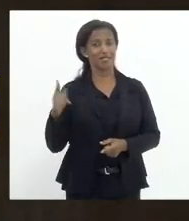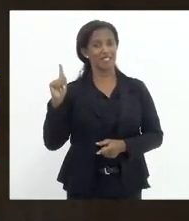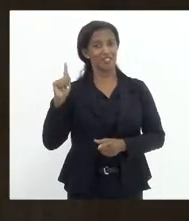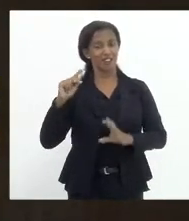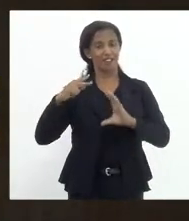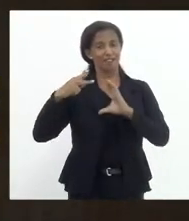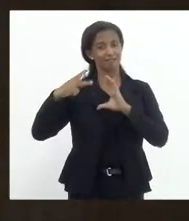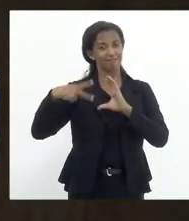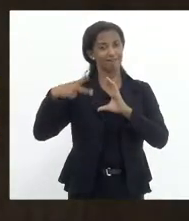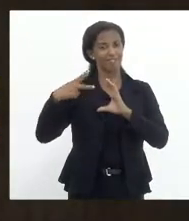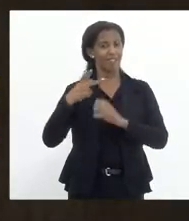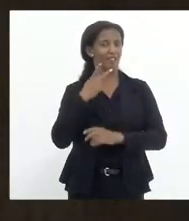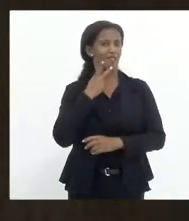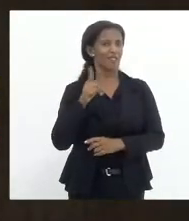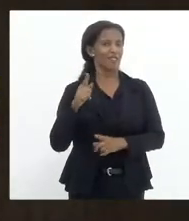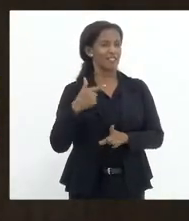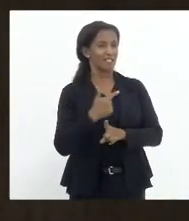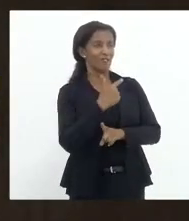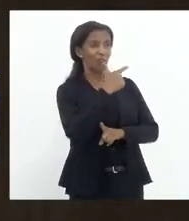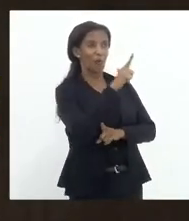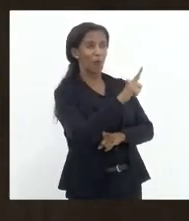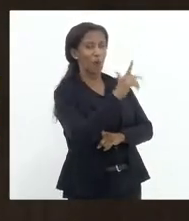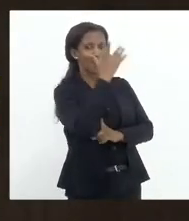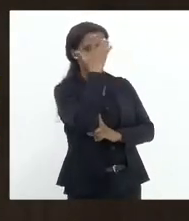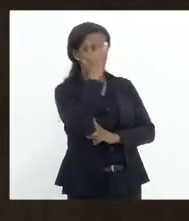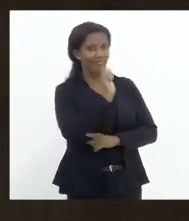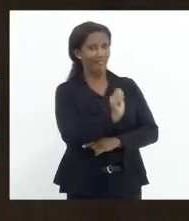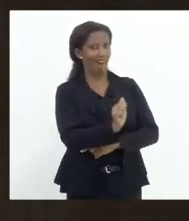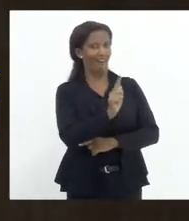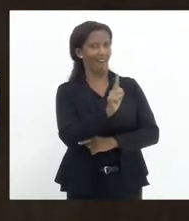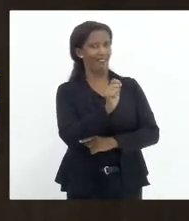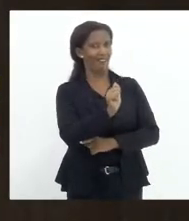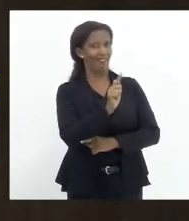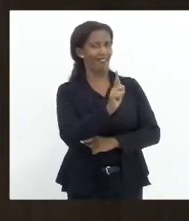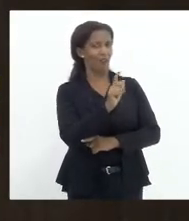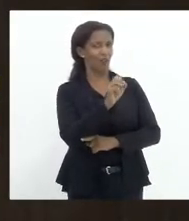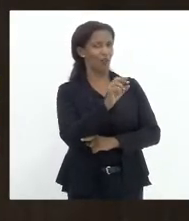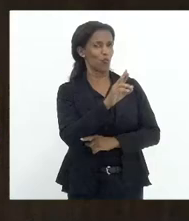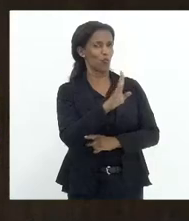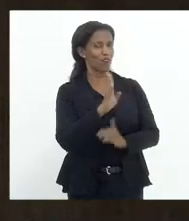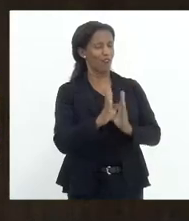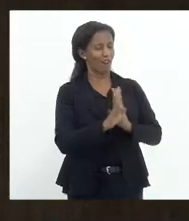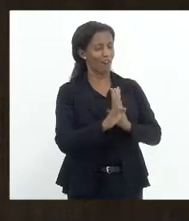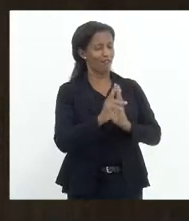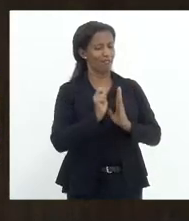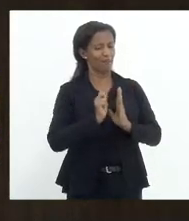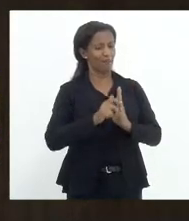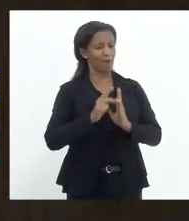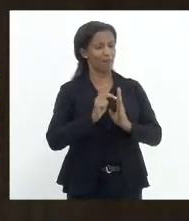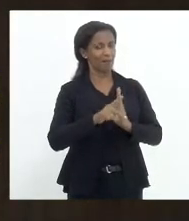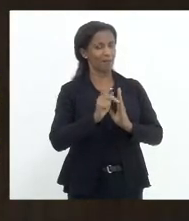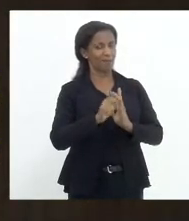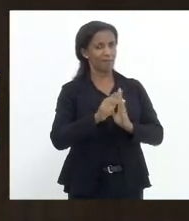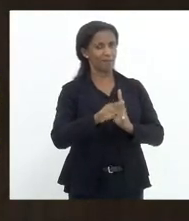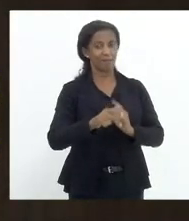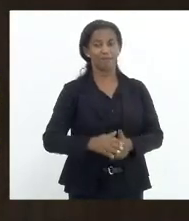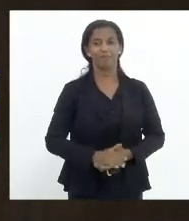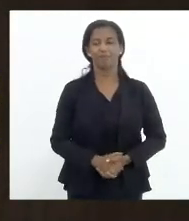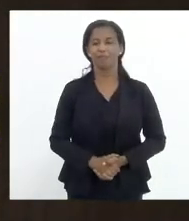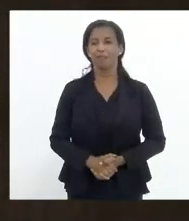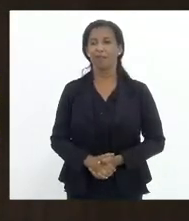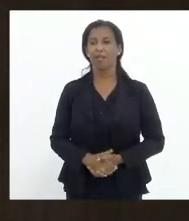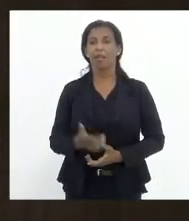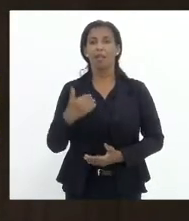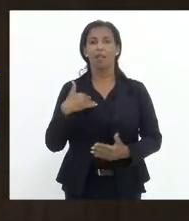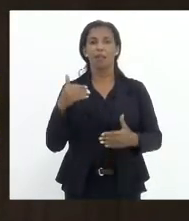vai saber que o senhor estava com outro alagoano e o senhor A fila tá andando viu Eu voto favorável